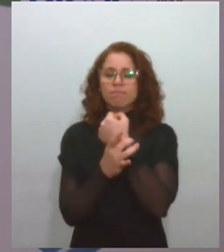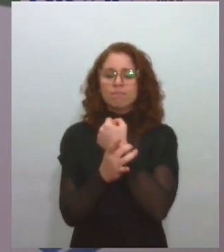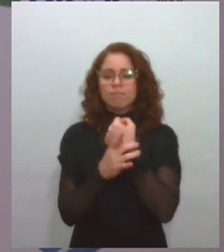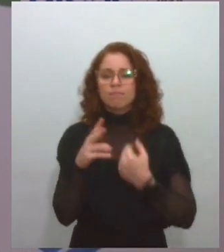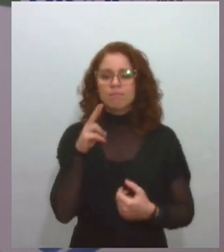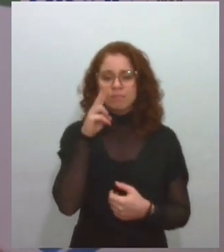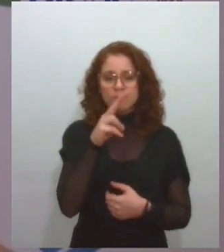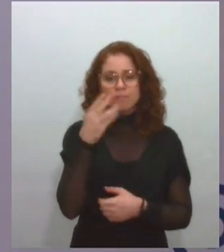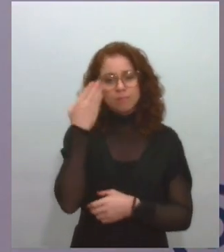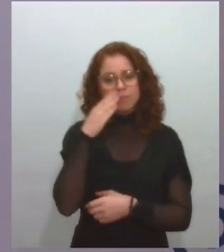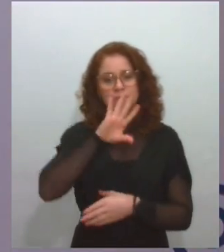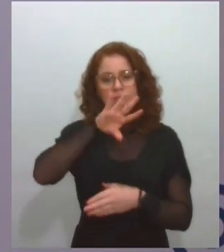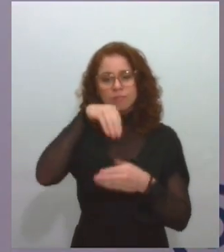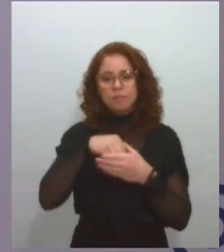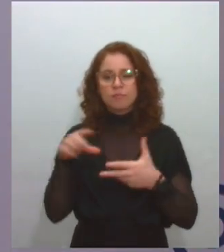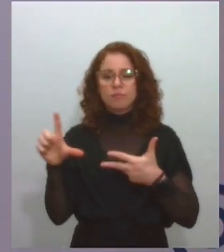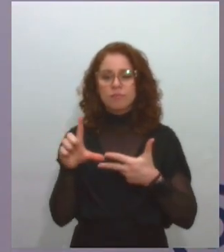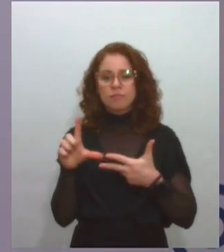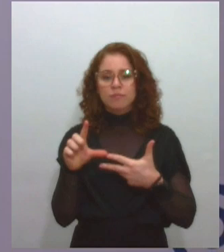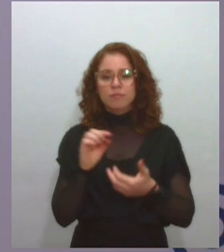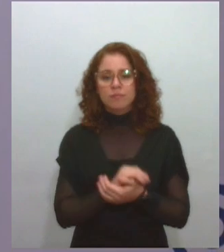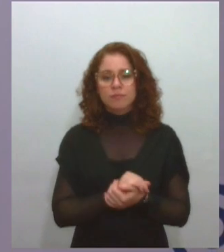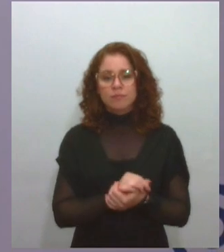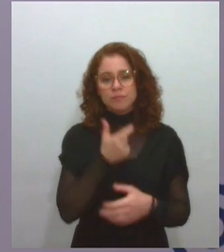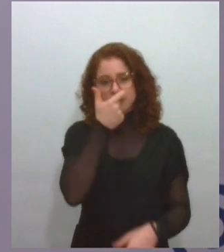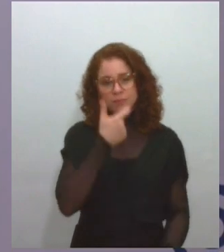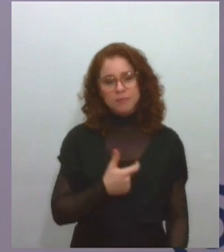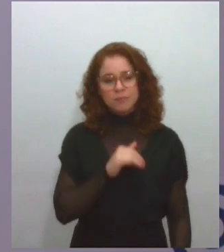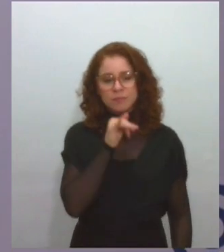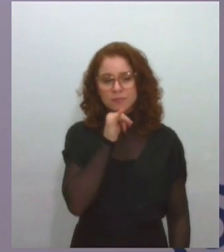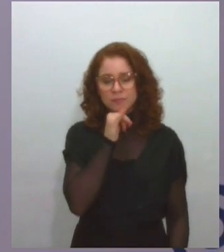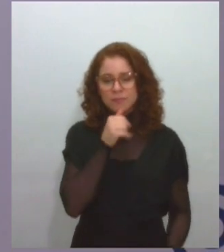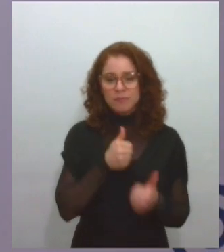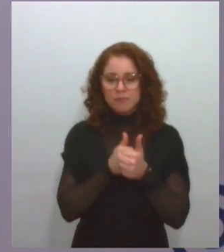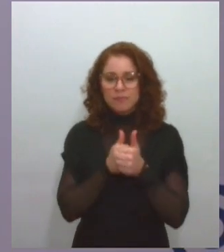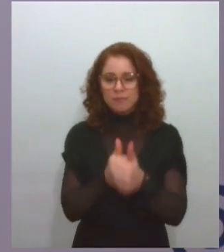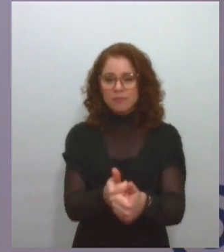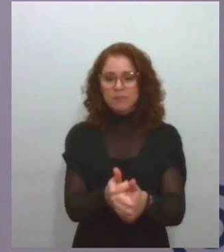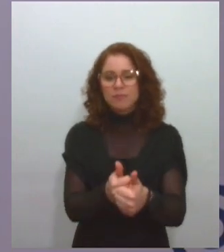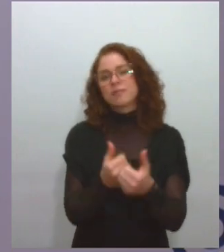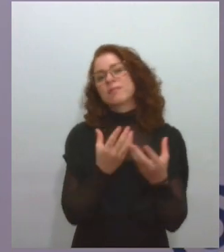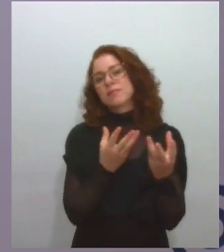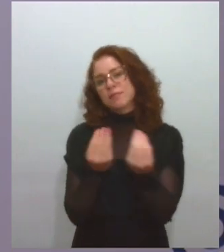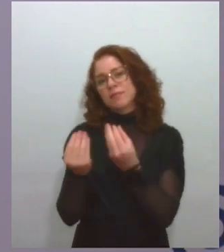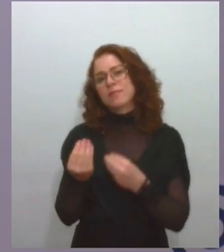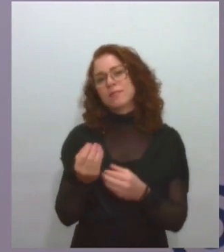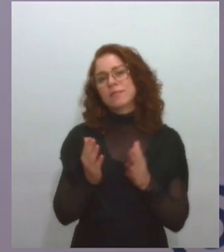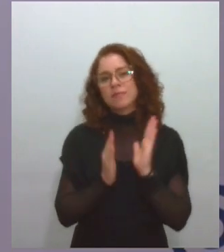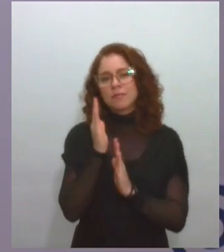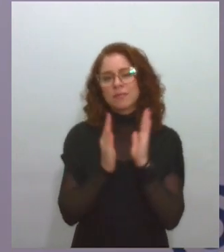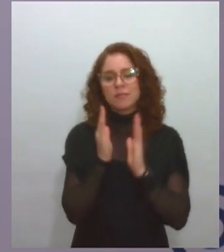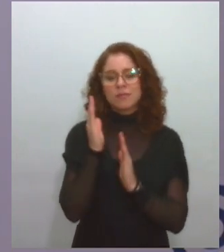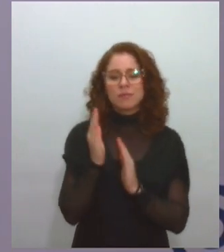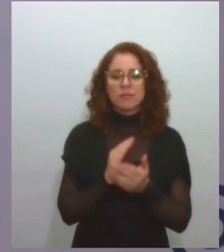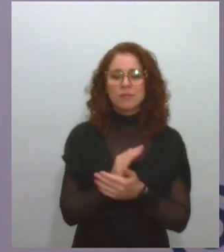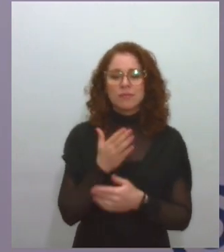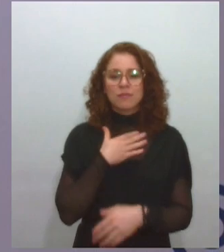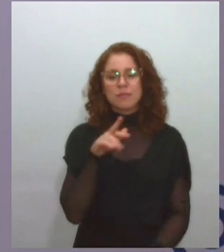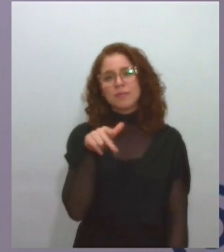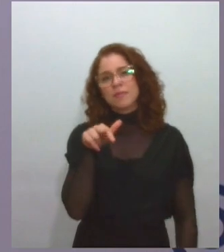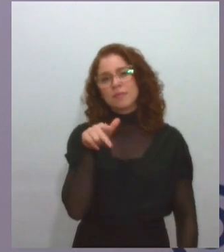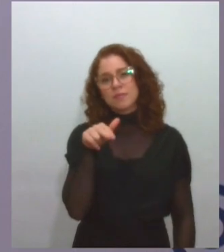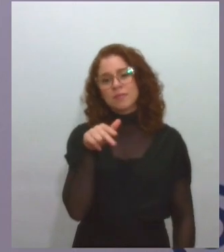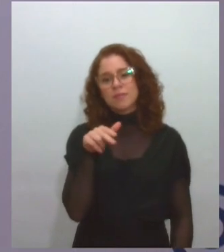poder legislativo. Eu, por exemplo, acompanhei muito na época onde meus irmãos, tanto o